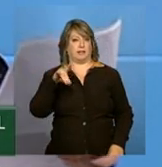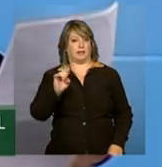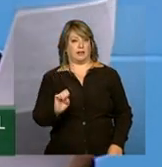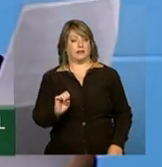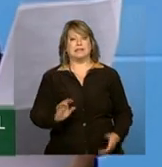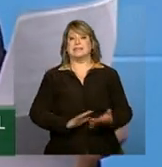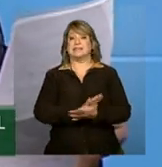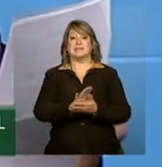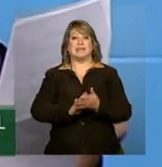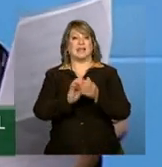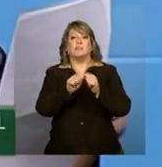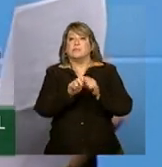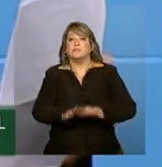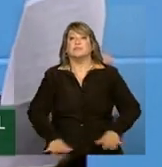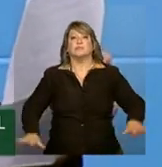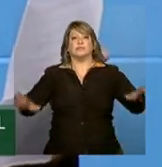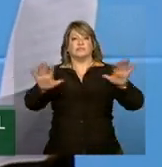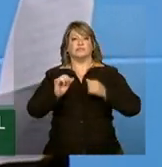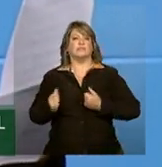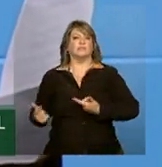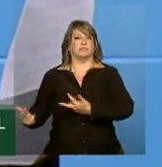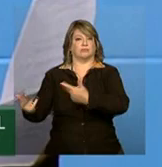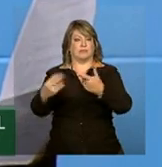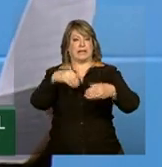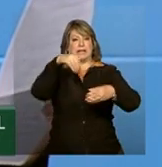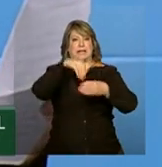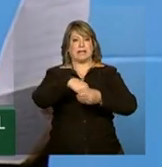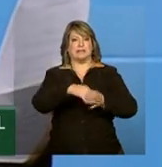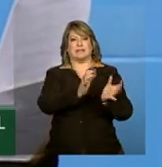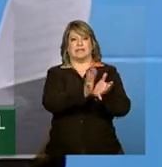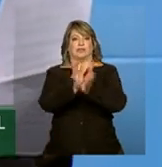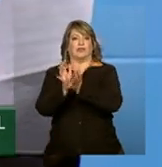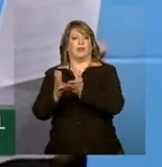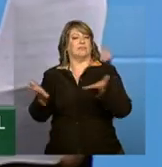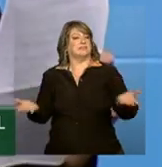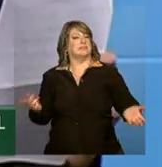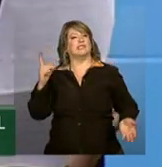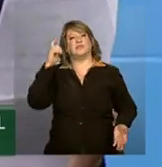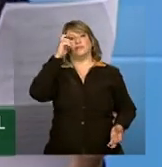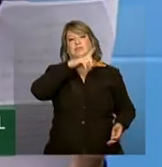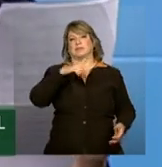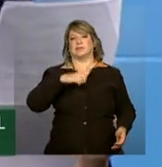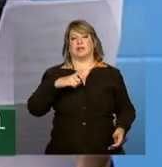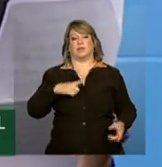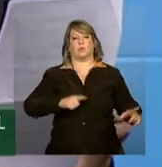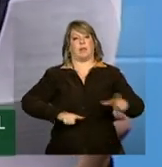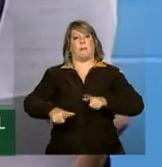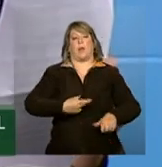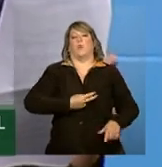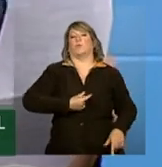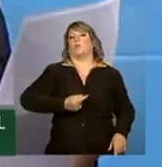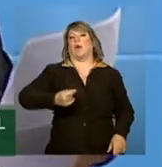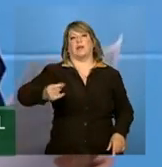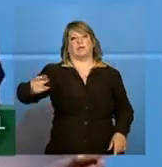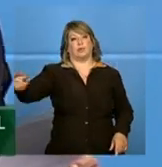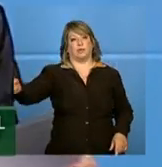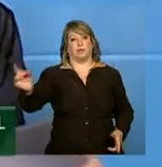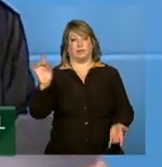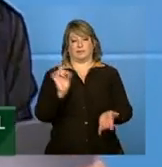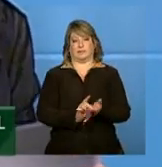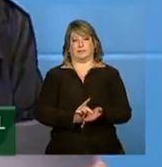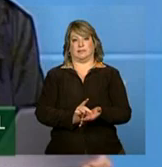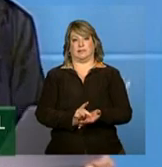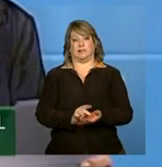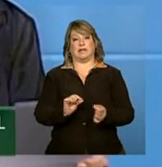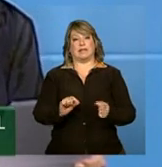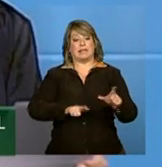ampla, multidimensional e intersetorial, dificilmente teremos uma ação duradoura e efetiva, que